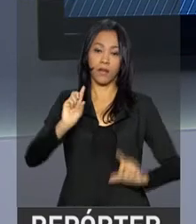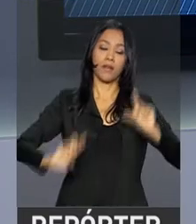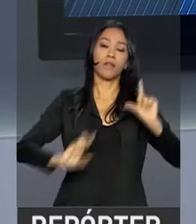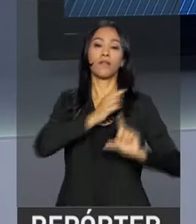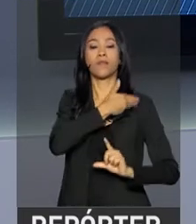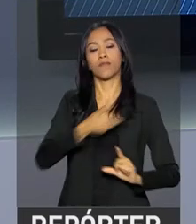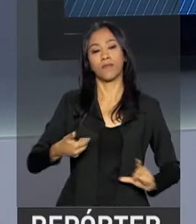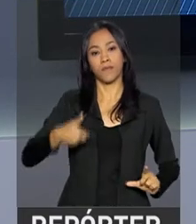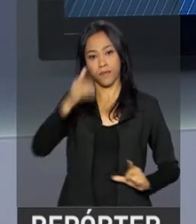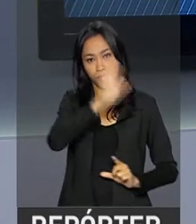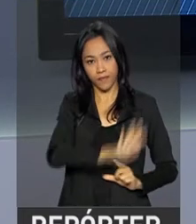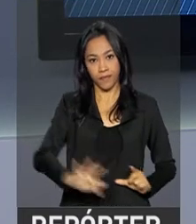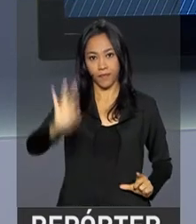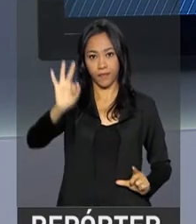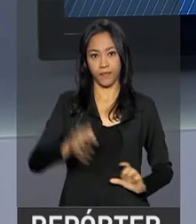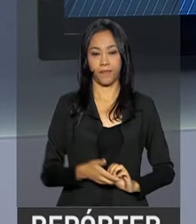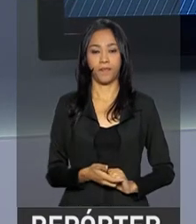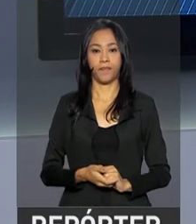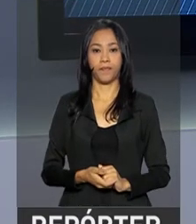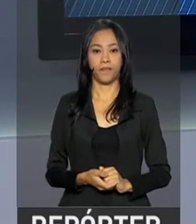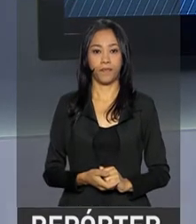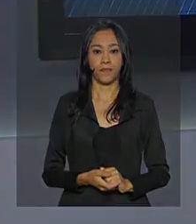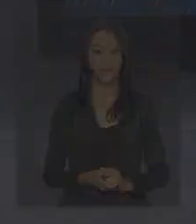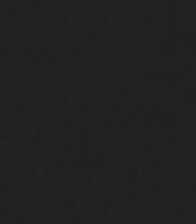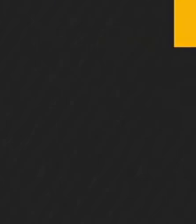nbr a tv do governo federal